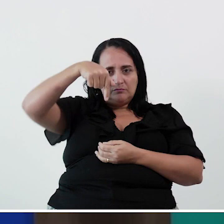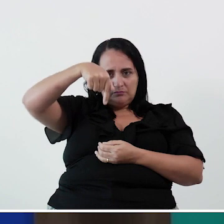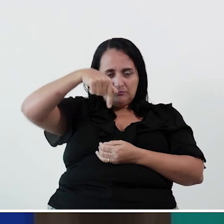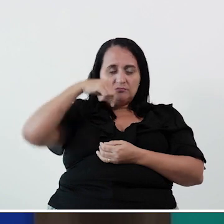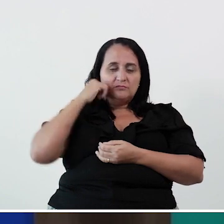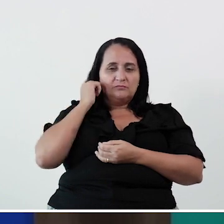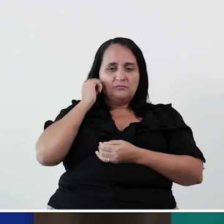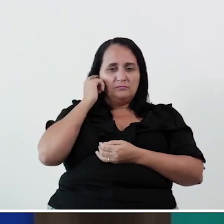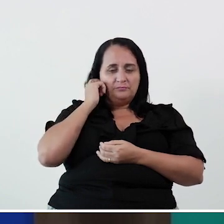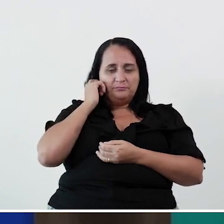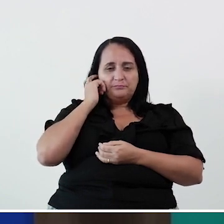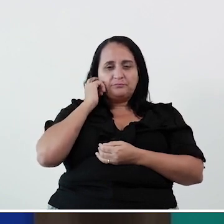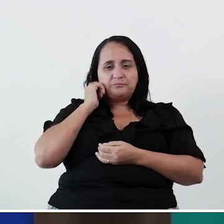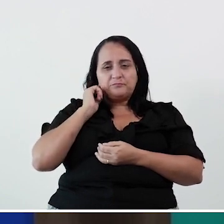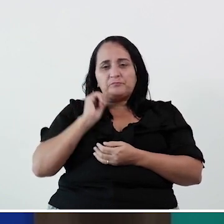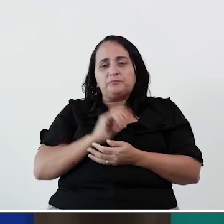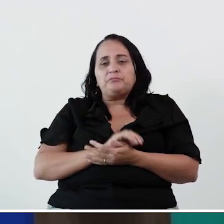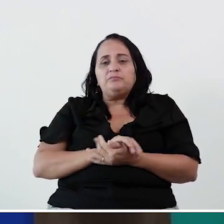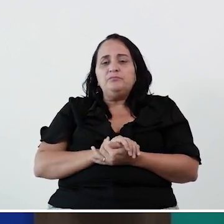número